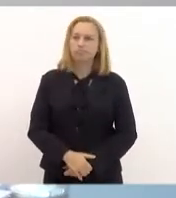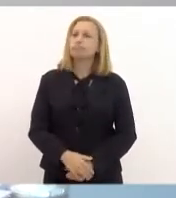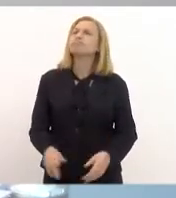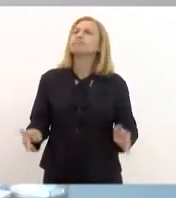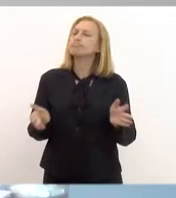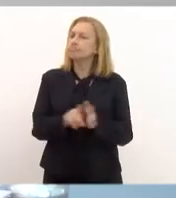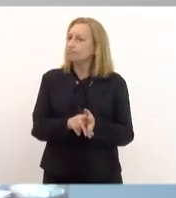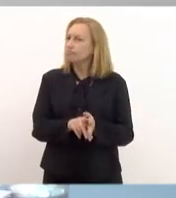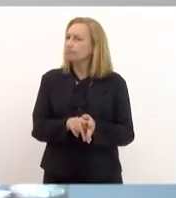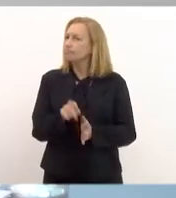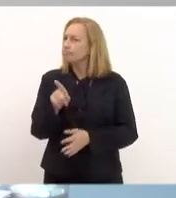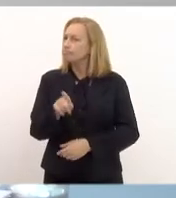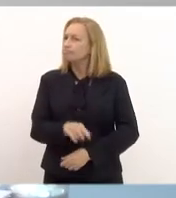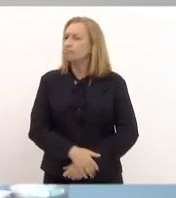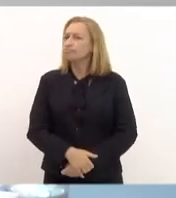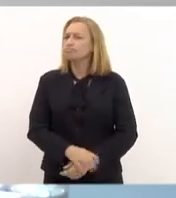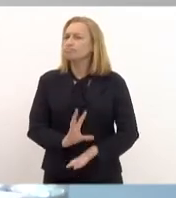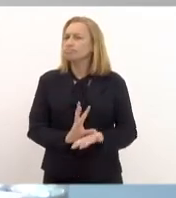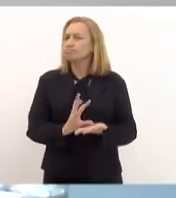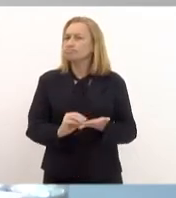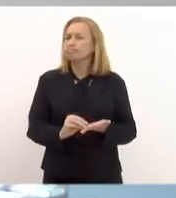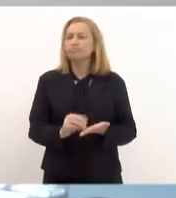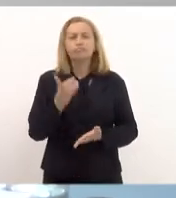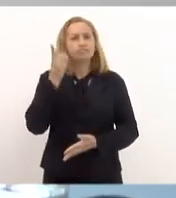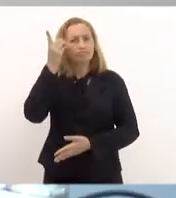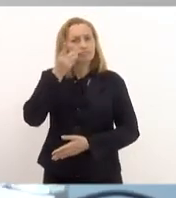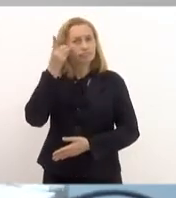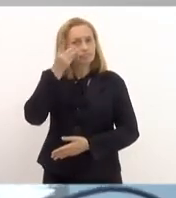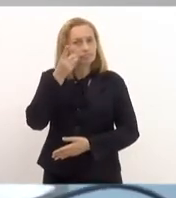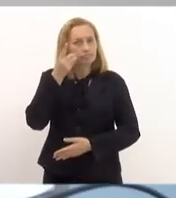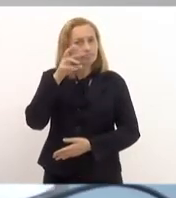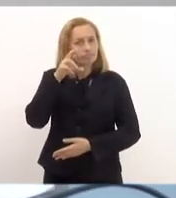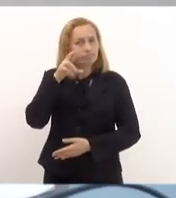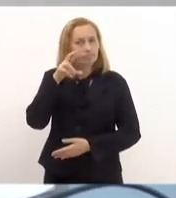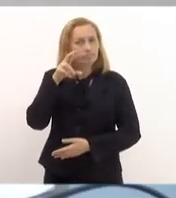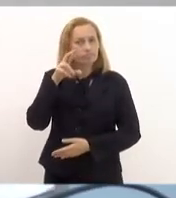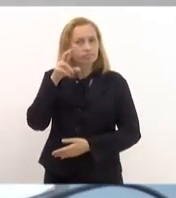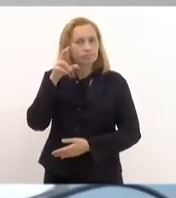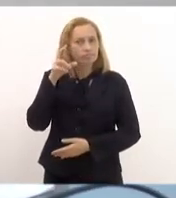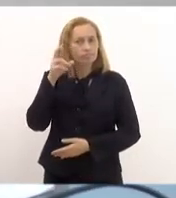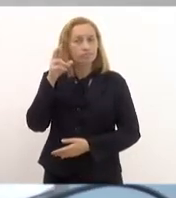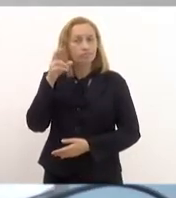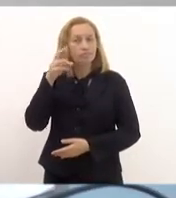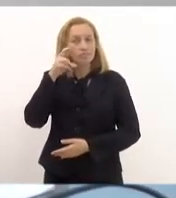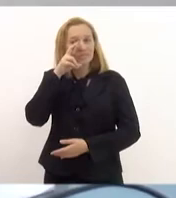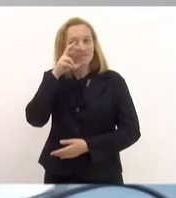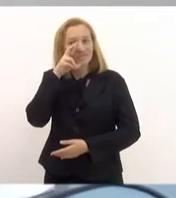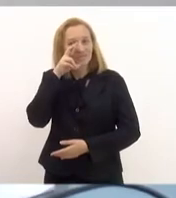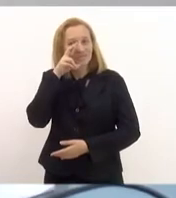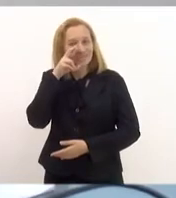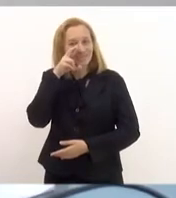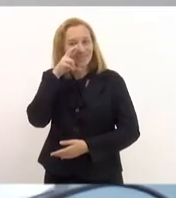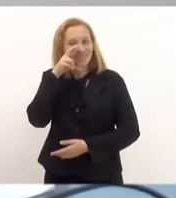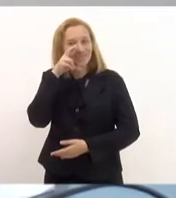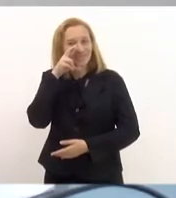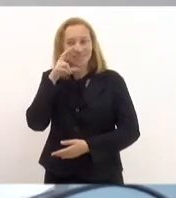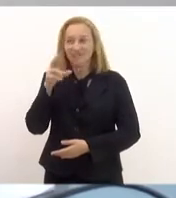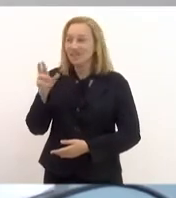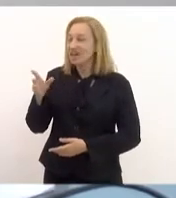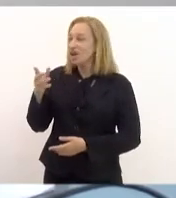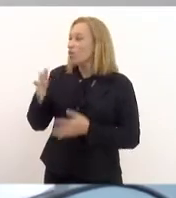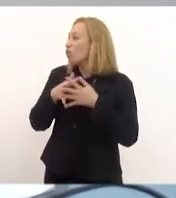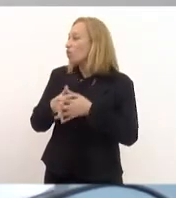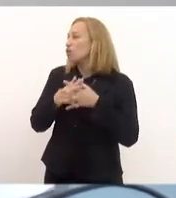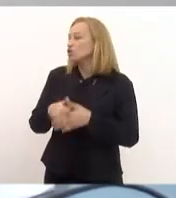pauta de autoria do deputado Washington Reis. Rosenberg Reis. É que ele fala tanto no irmão